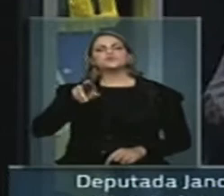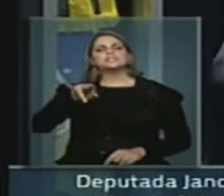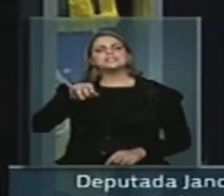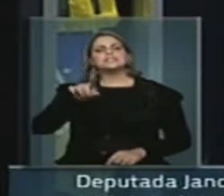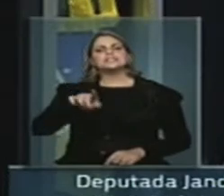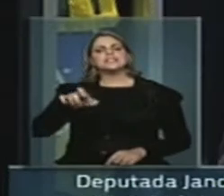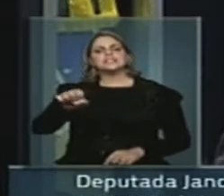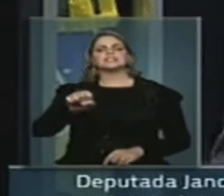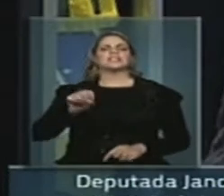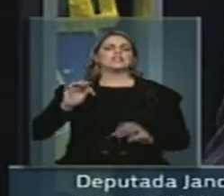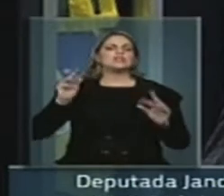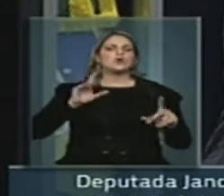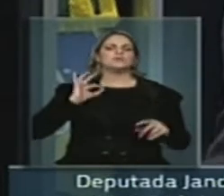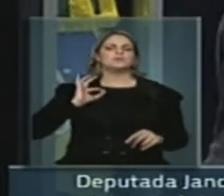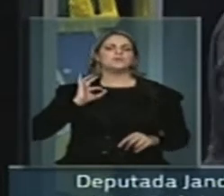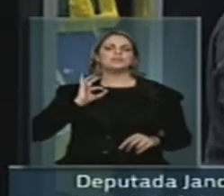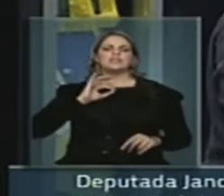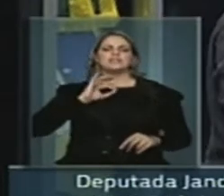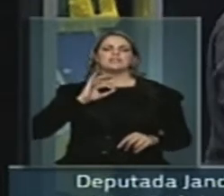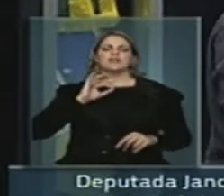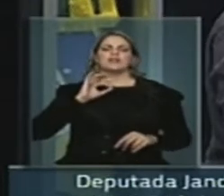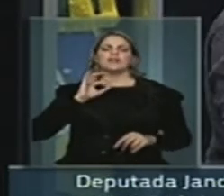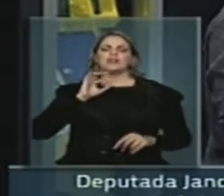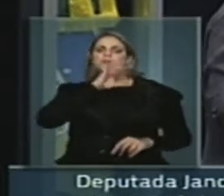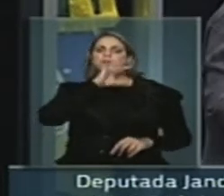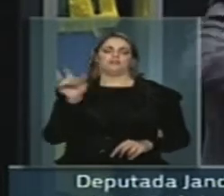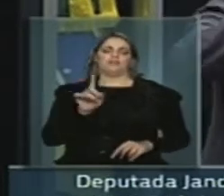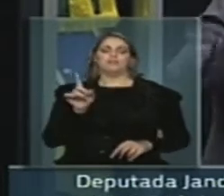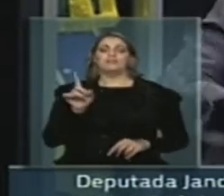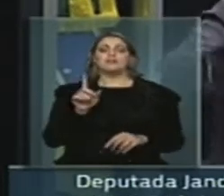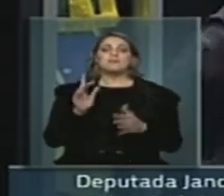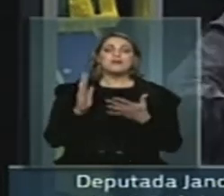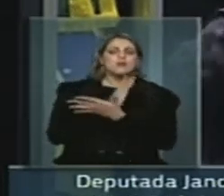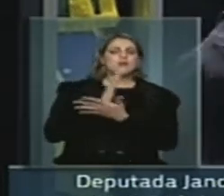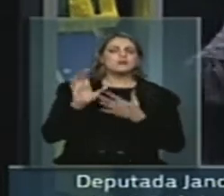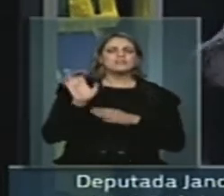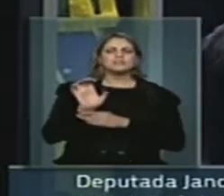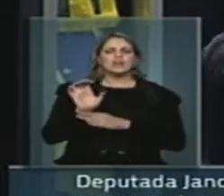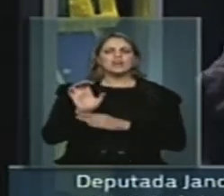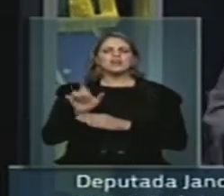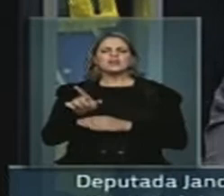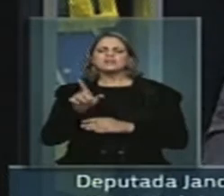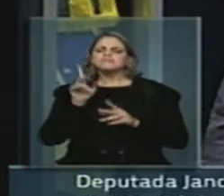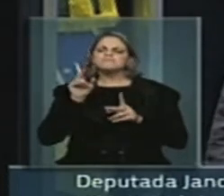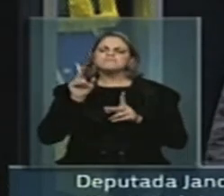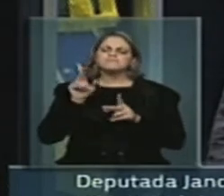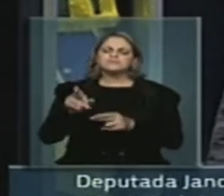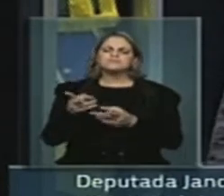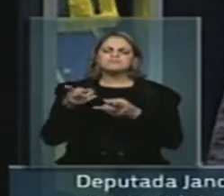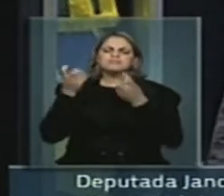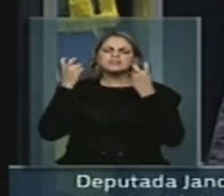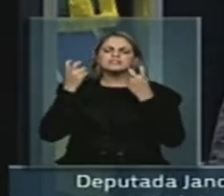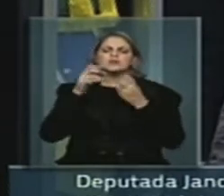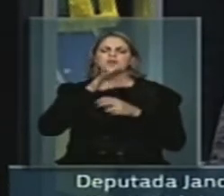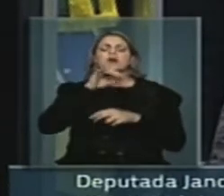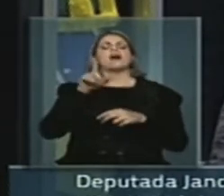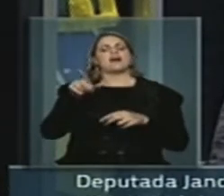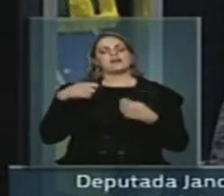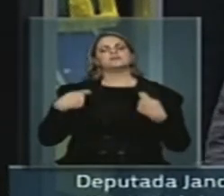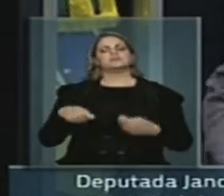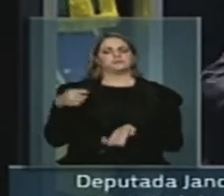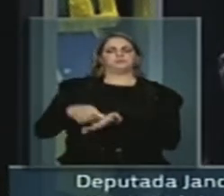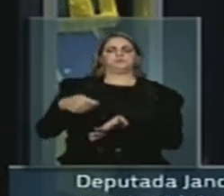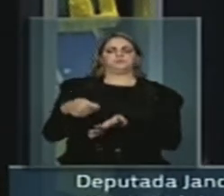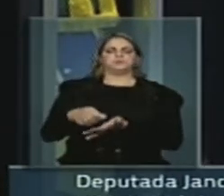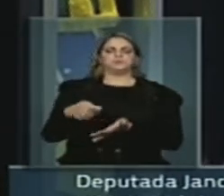coniventes, mas nos estados onde não há resposta, a gente precisa sim federalizar para que se punam os criminosos